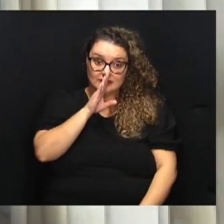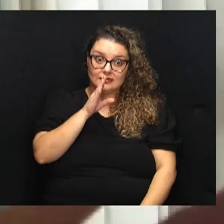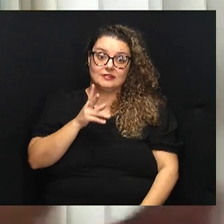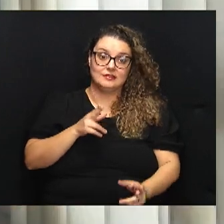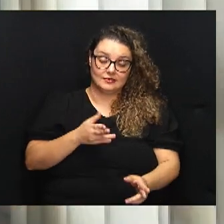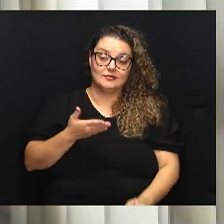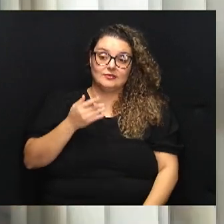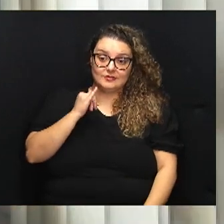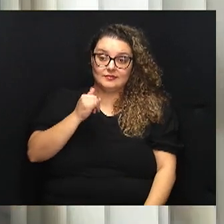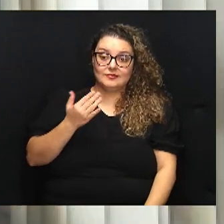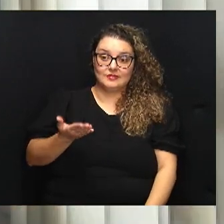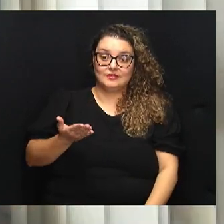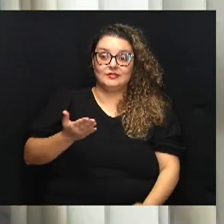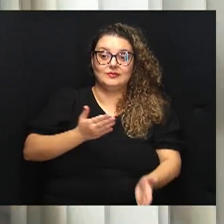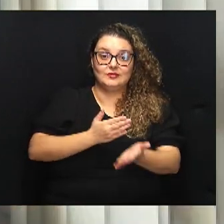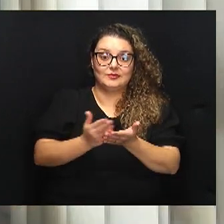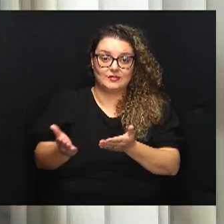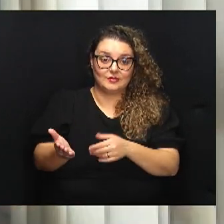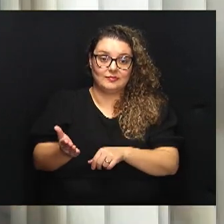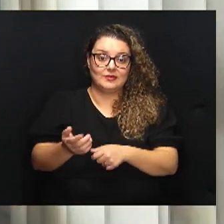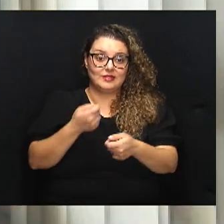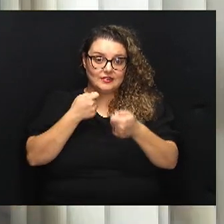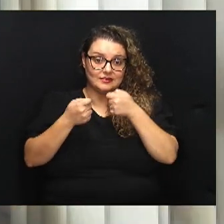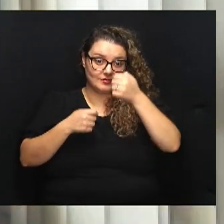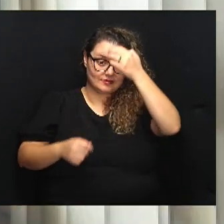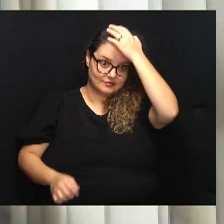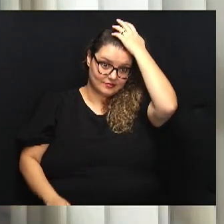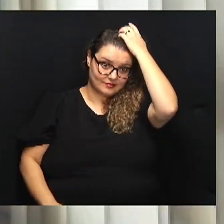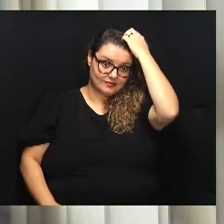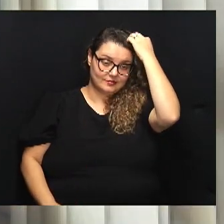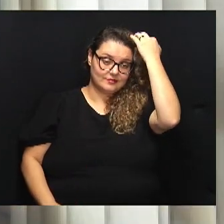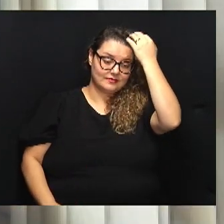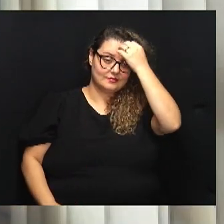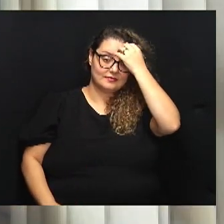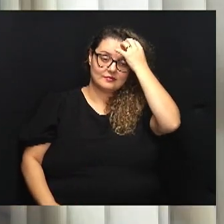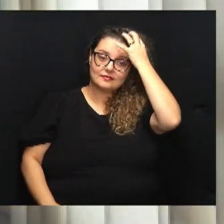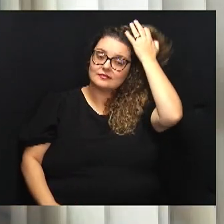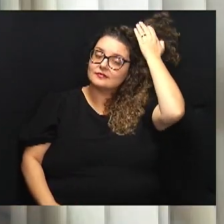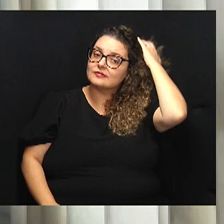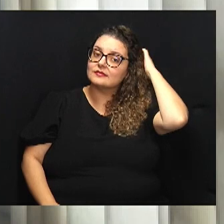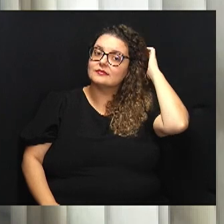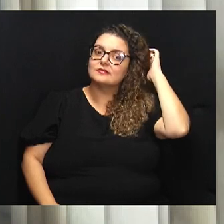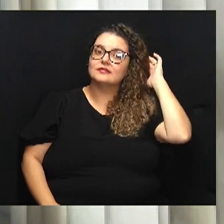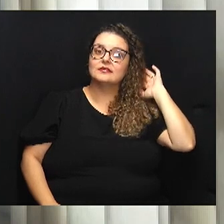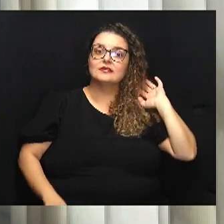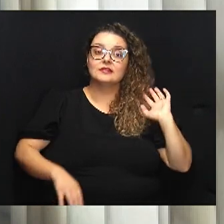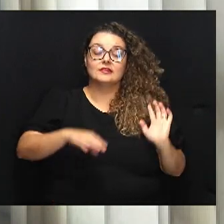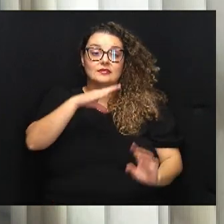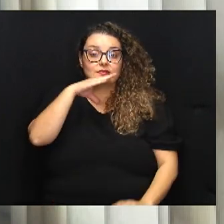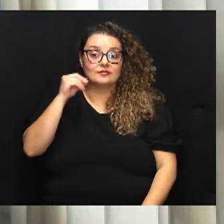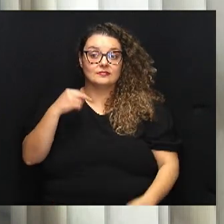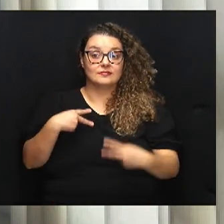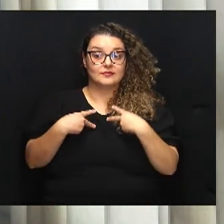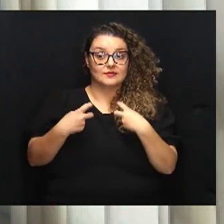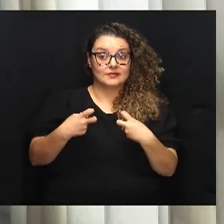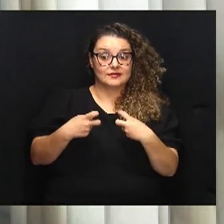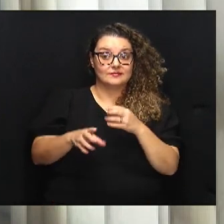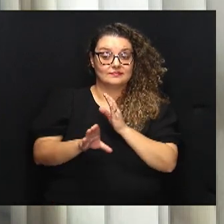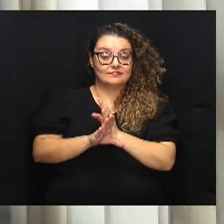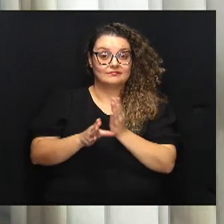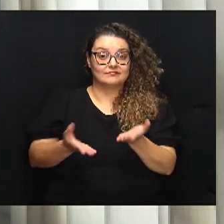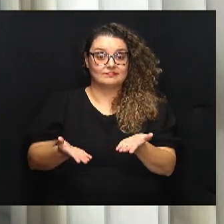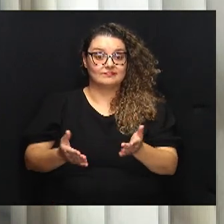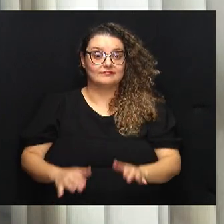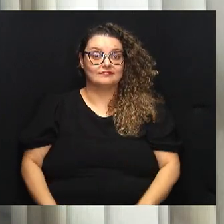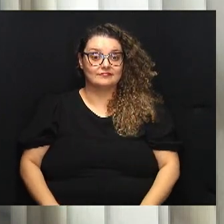um pouquinho no início aí da entrevista. E aos adolescentes, principalmente, vão se reconhecer em muitas